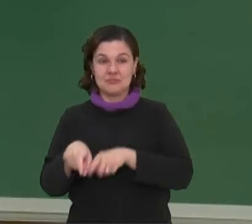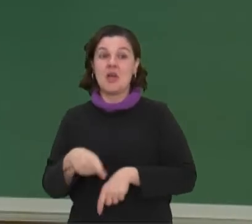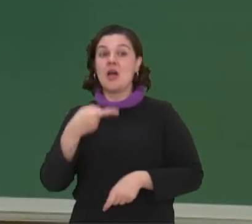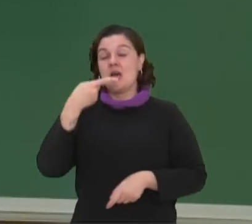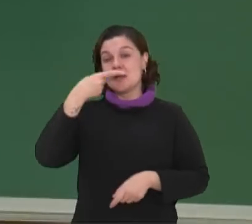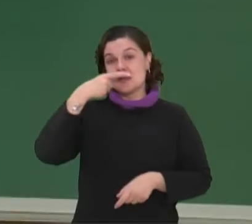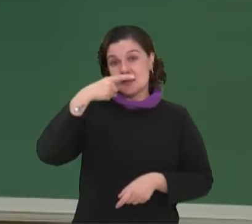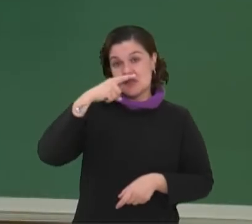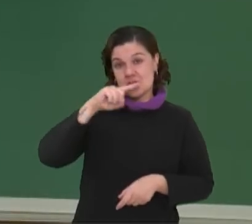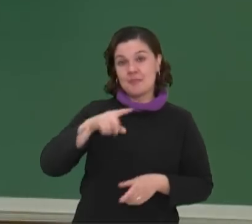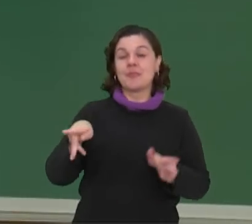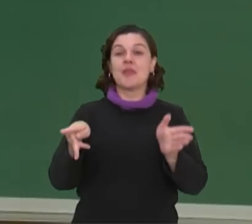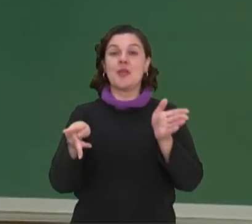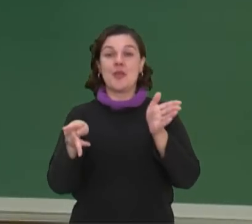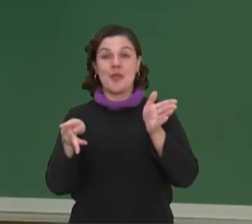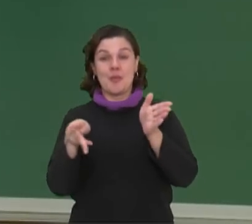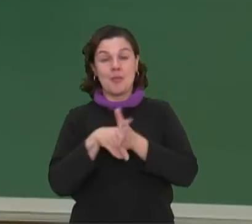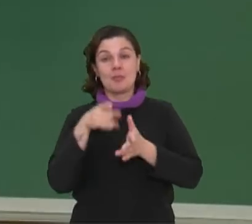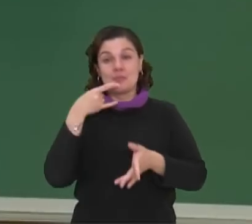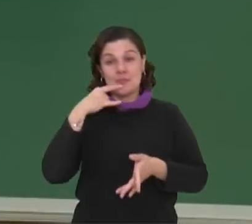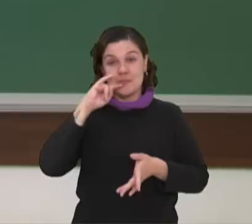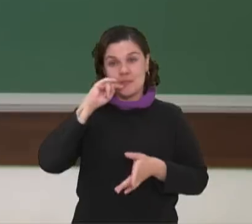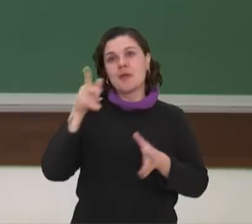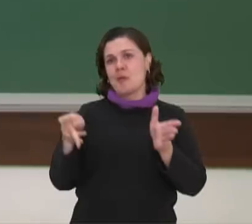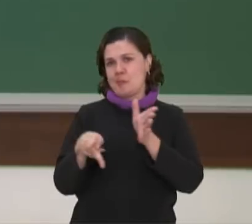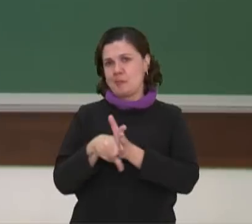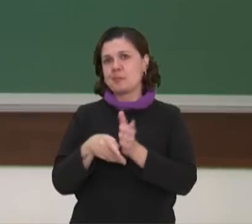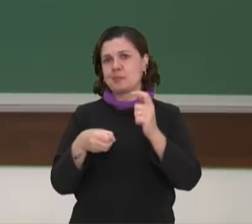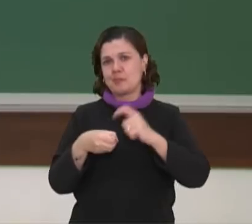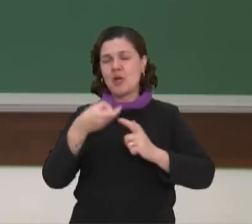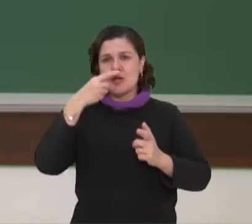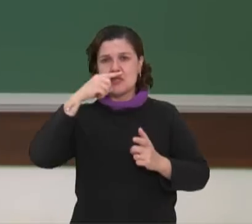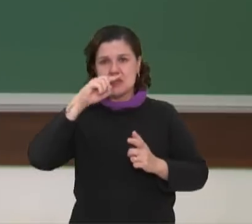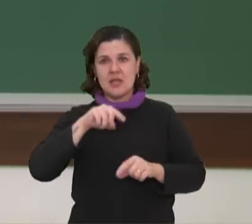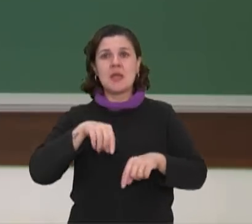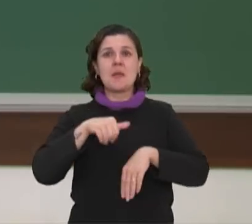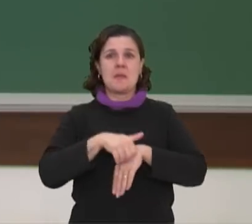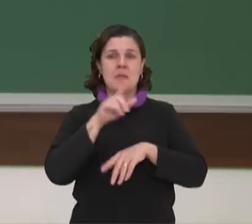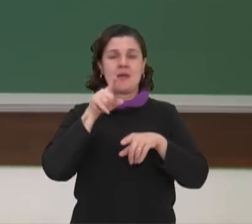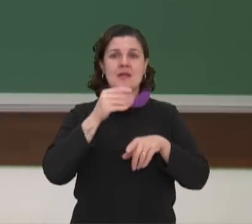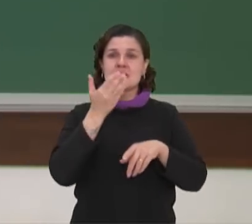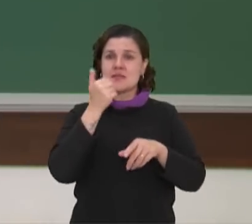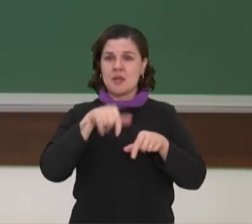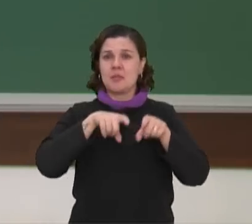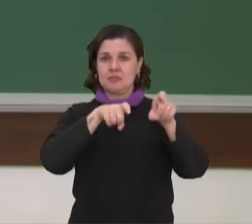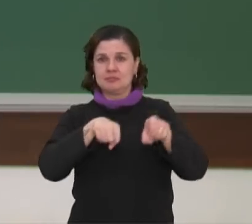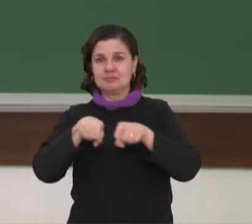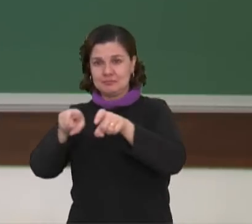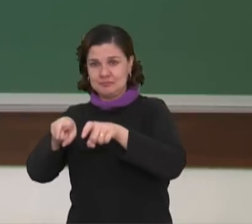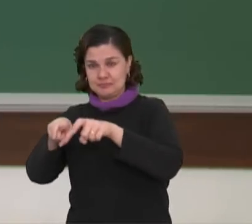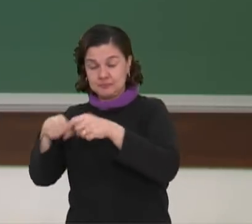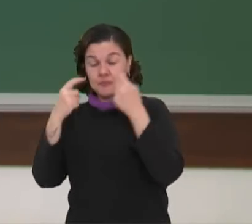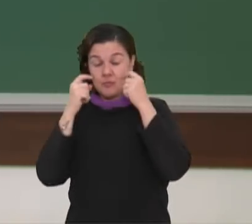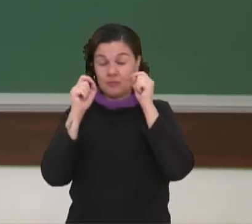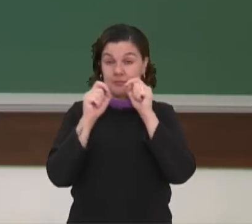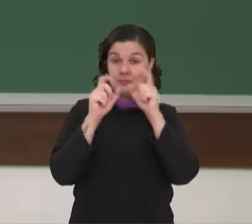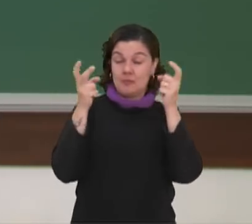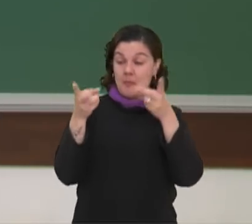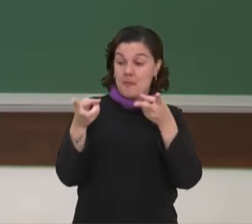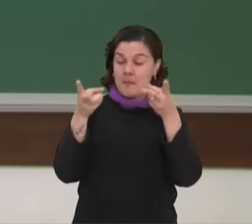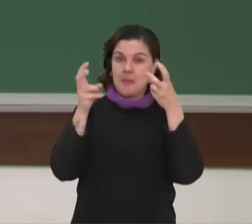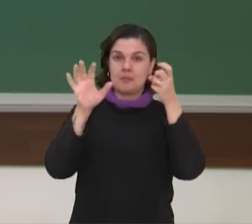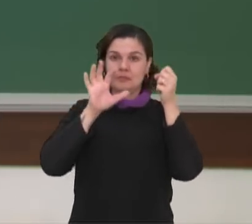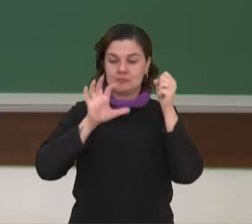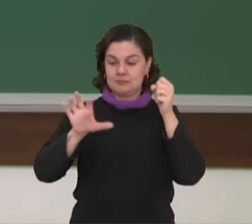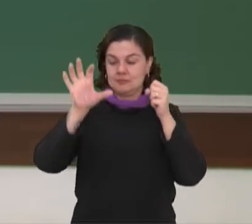rapadura, derivados da cana-de-açúcar, e outros alimentos em geral da agricultura. Então, reparou? As regiões